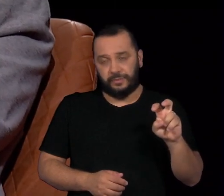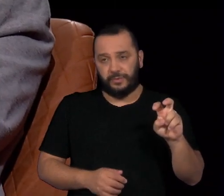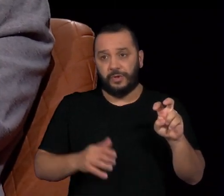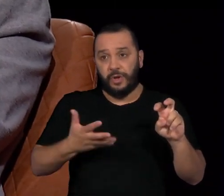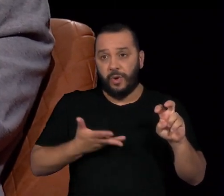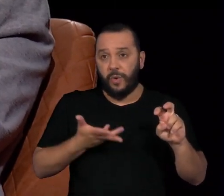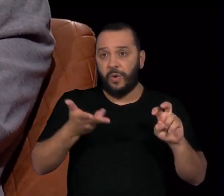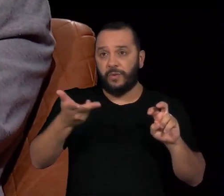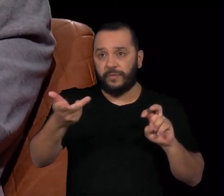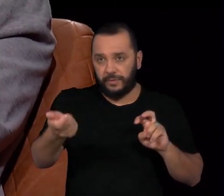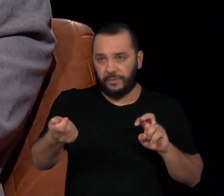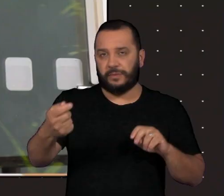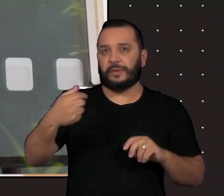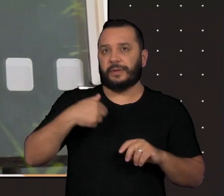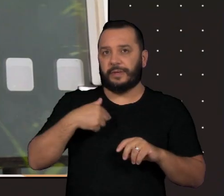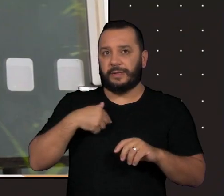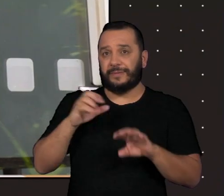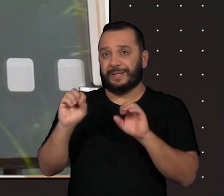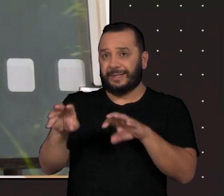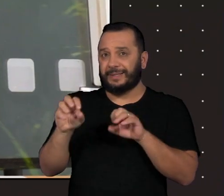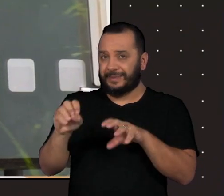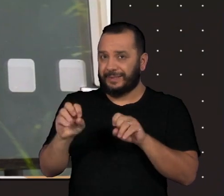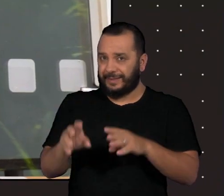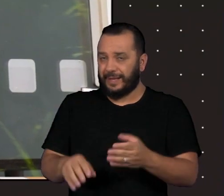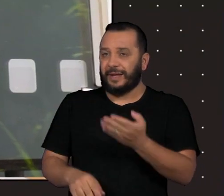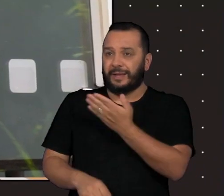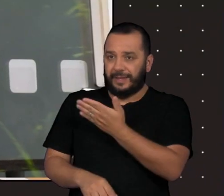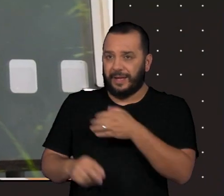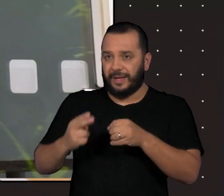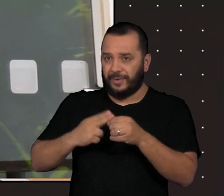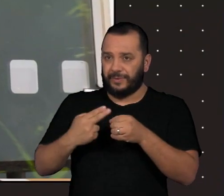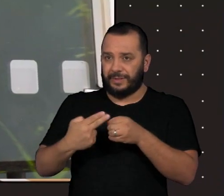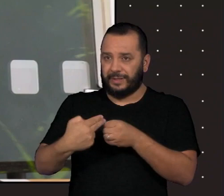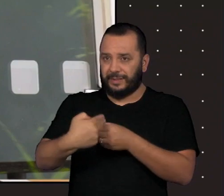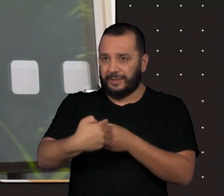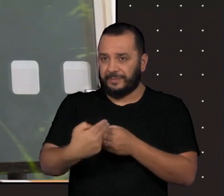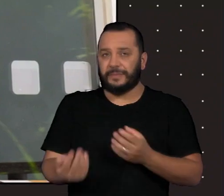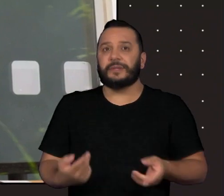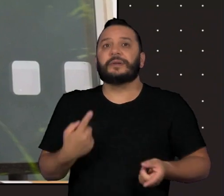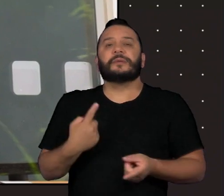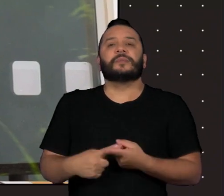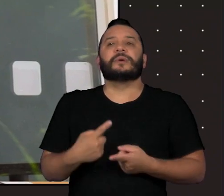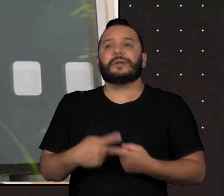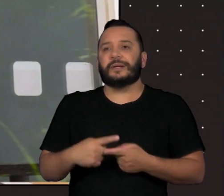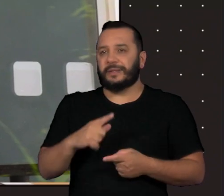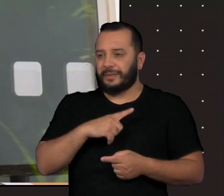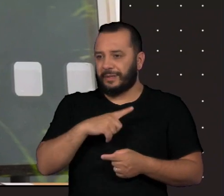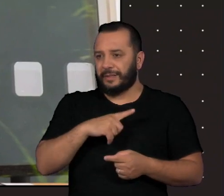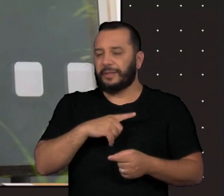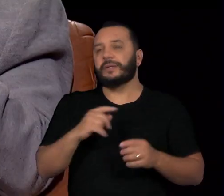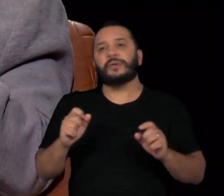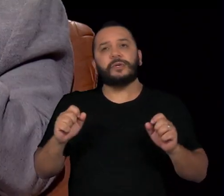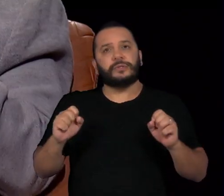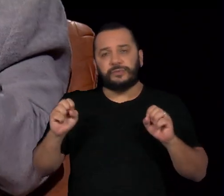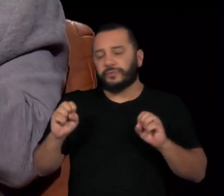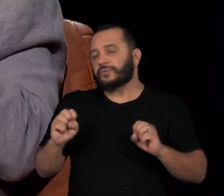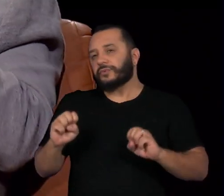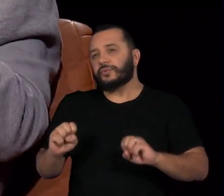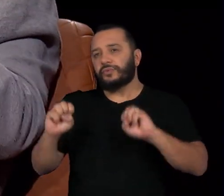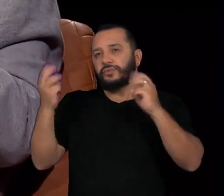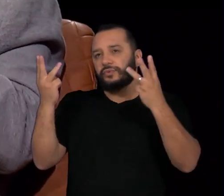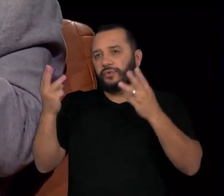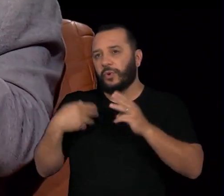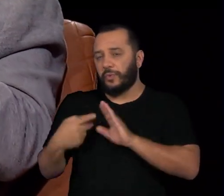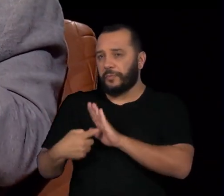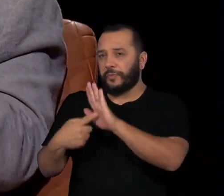para ensinar lá por quê Porque paralelamente esse espetáculo que eu apresentava aqui aá eu apresentava também